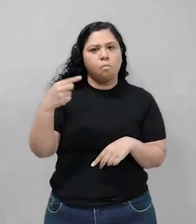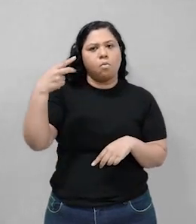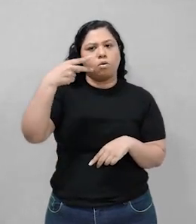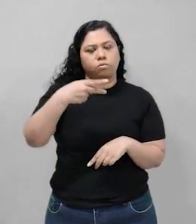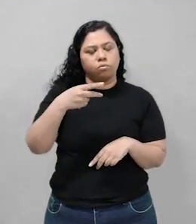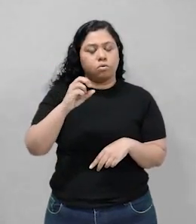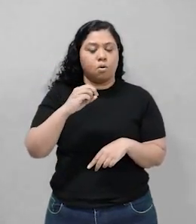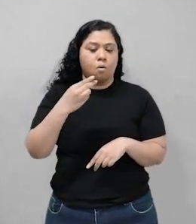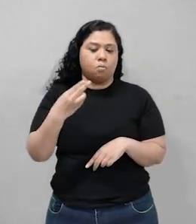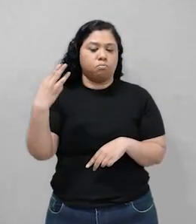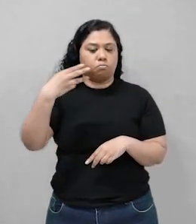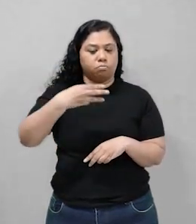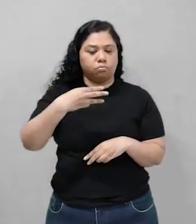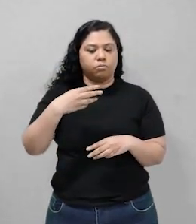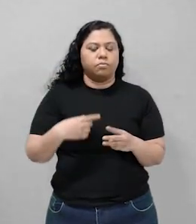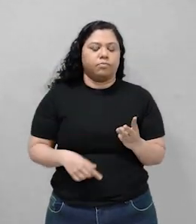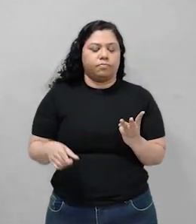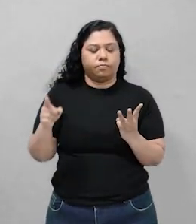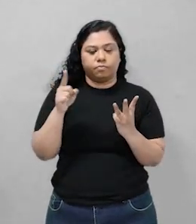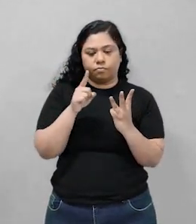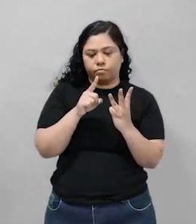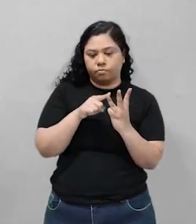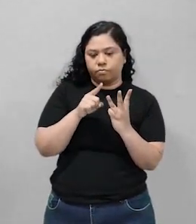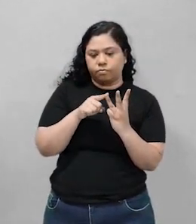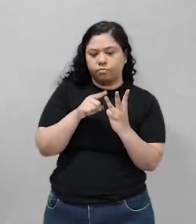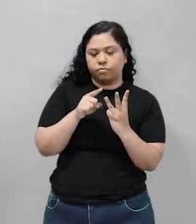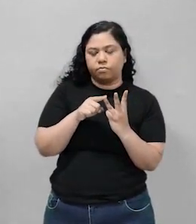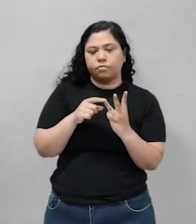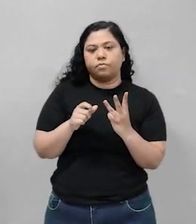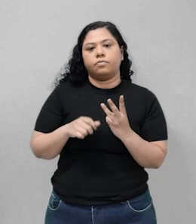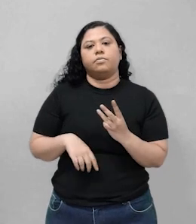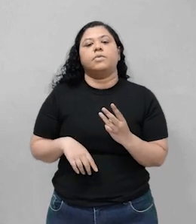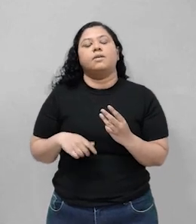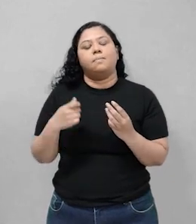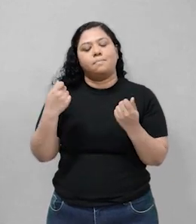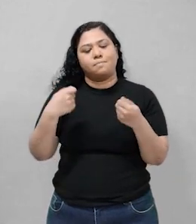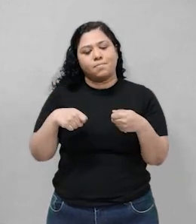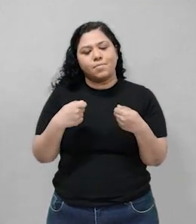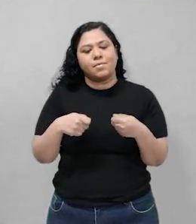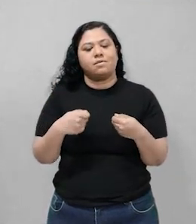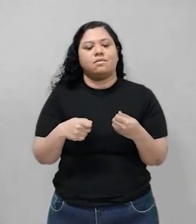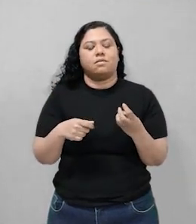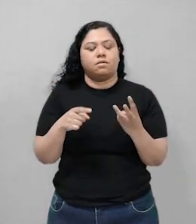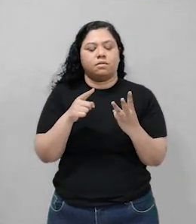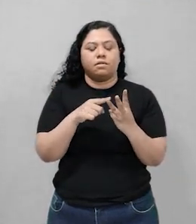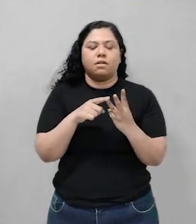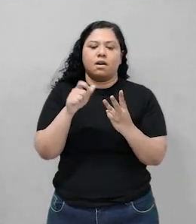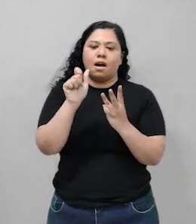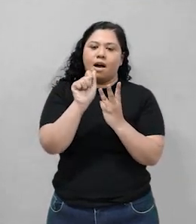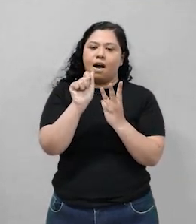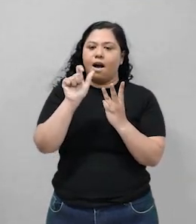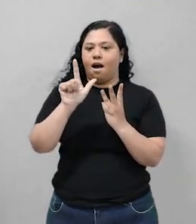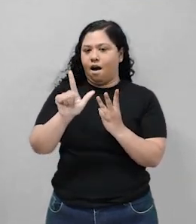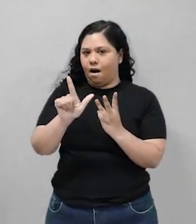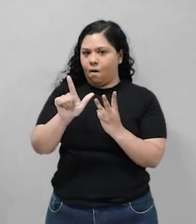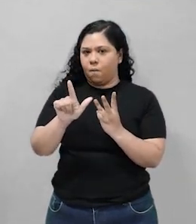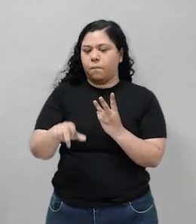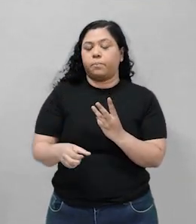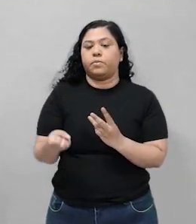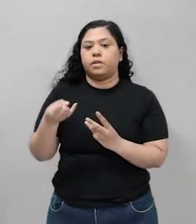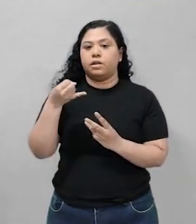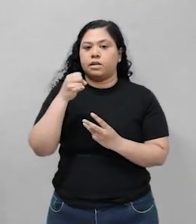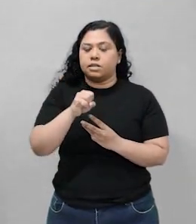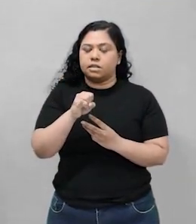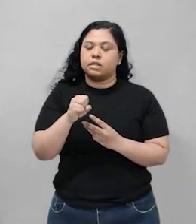ligação tripla, e a terminação sufixo, essa sim, obrigatoriamente será -al, se o composto for